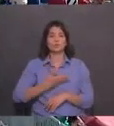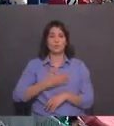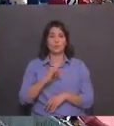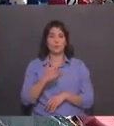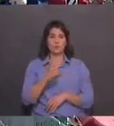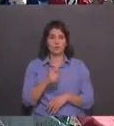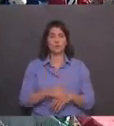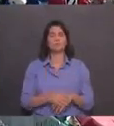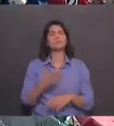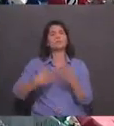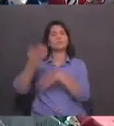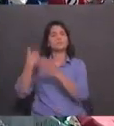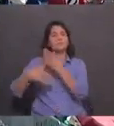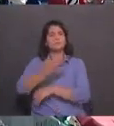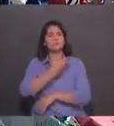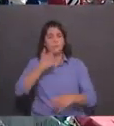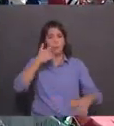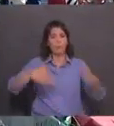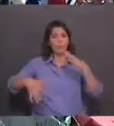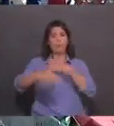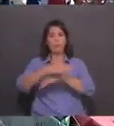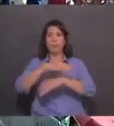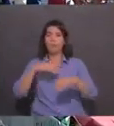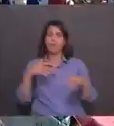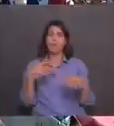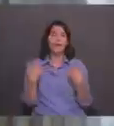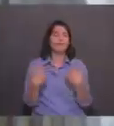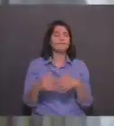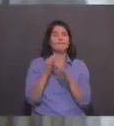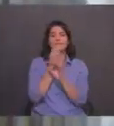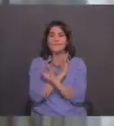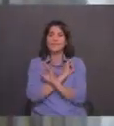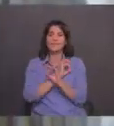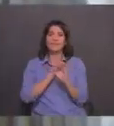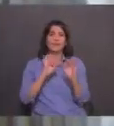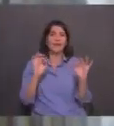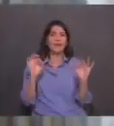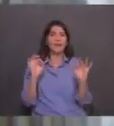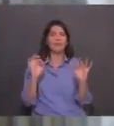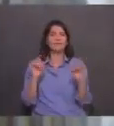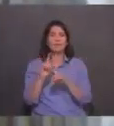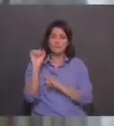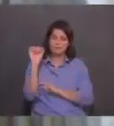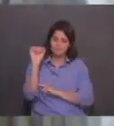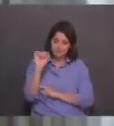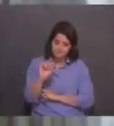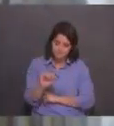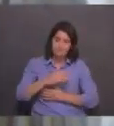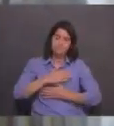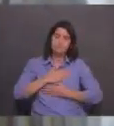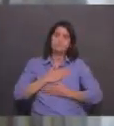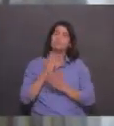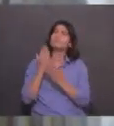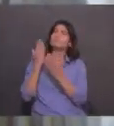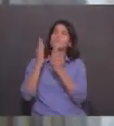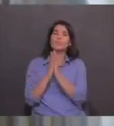Naqueles dias, todo o povo ficou maravilhado e, inclinando-se em adoração a Deus, disseram